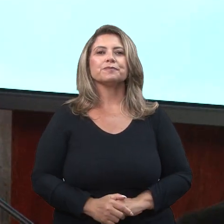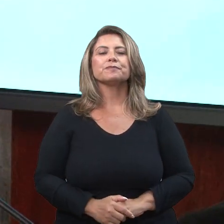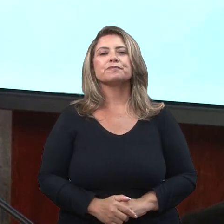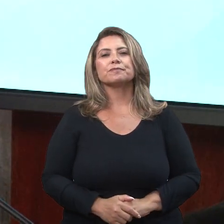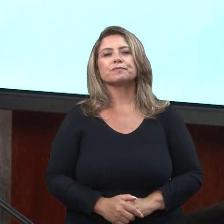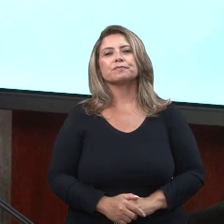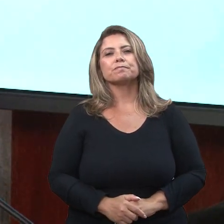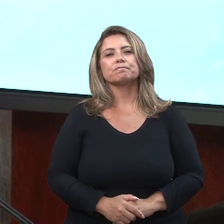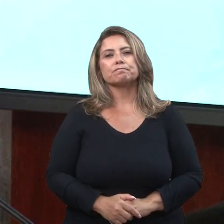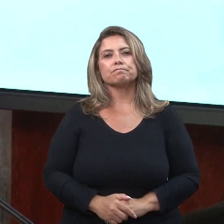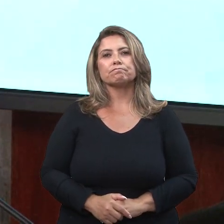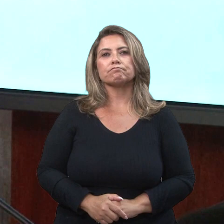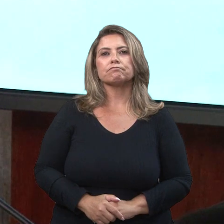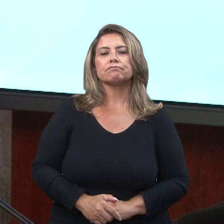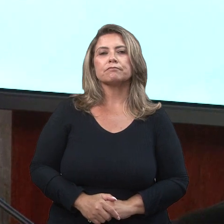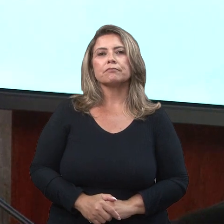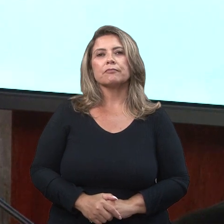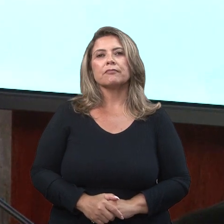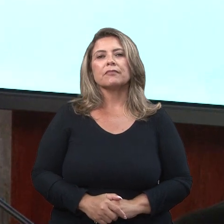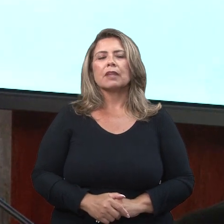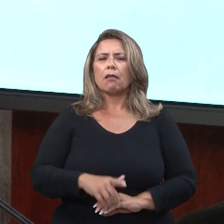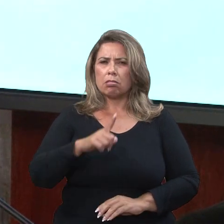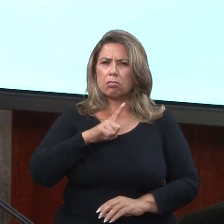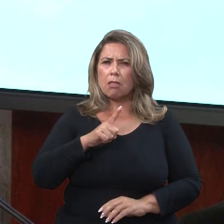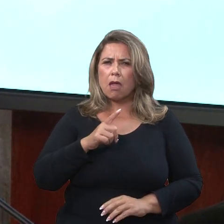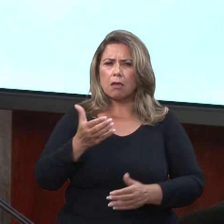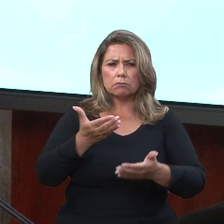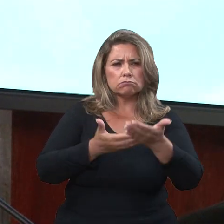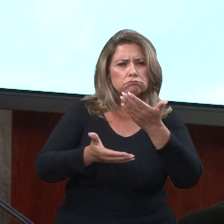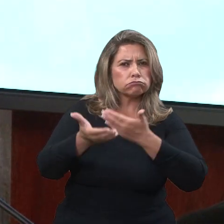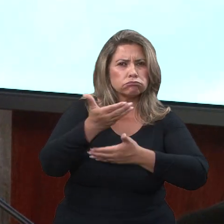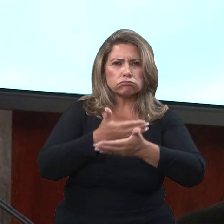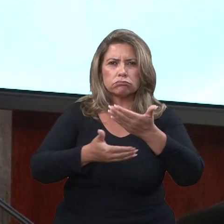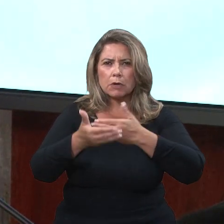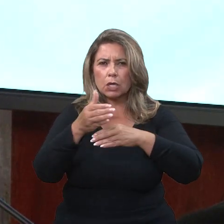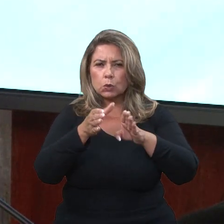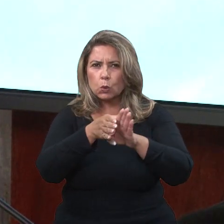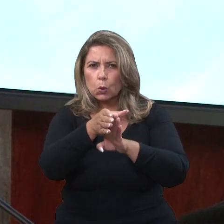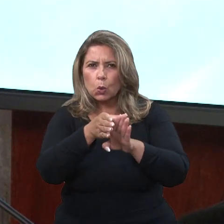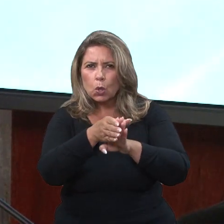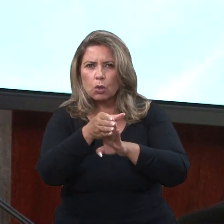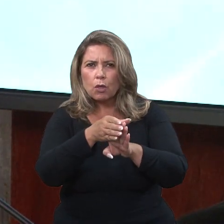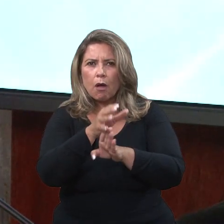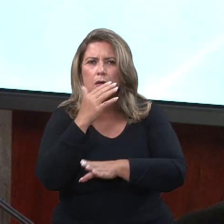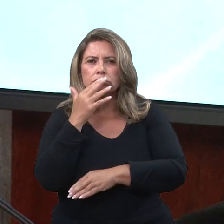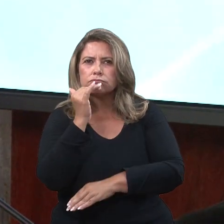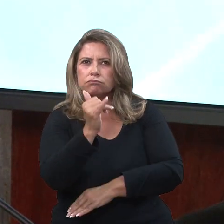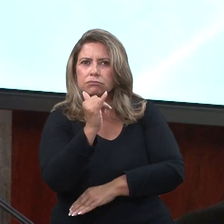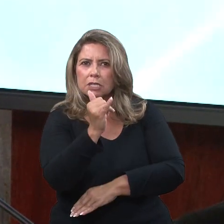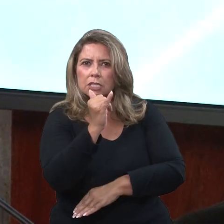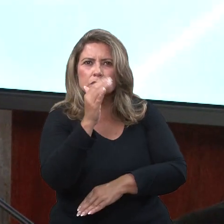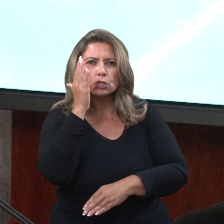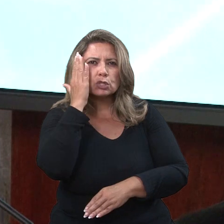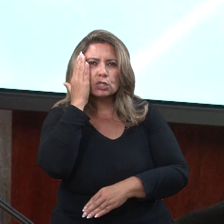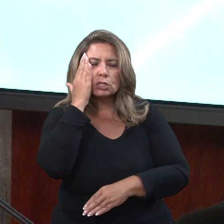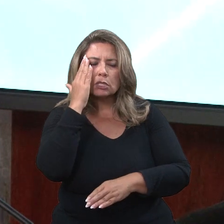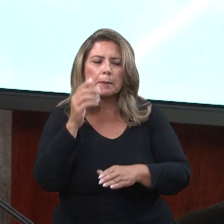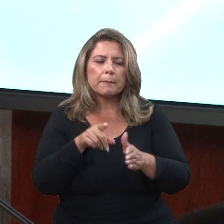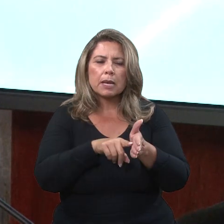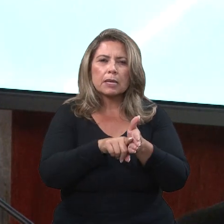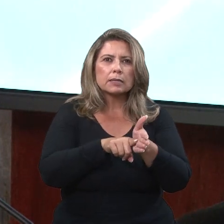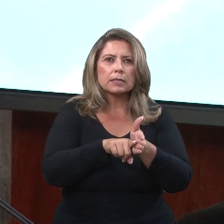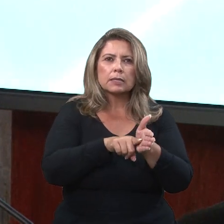professora Paula, uma rede, dicas de lugares onde a gente pode encontrar mais informações